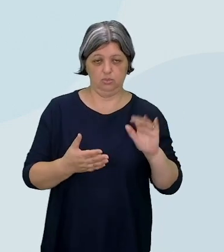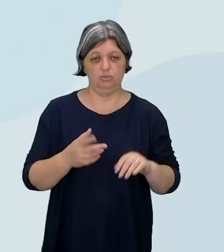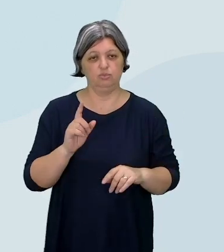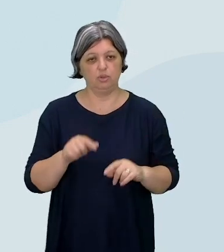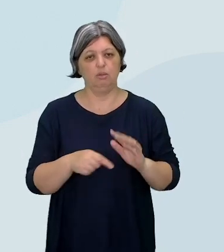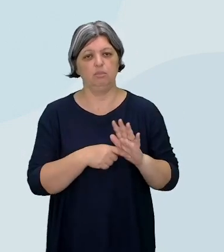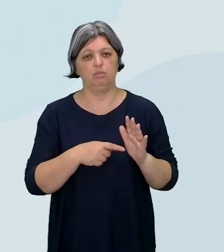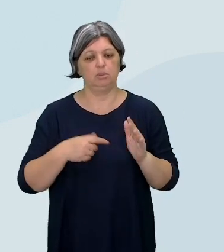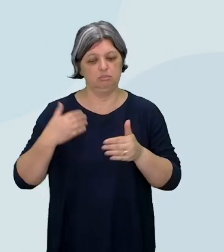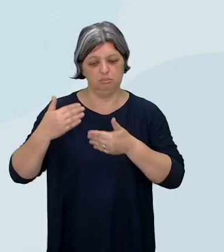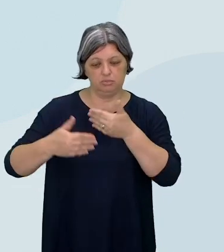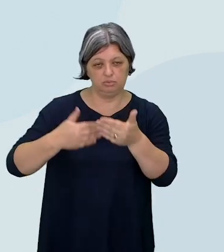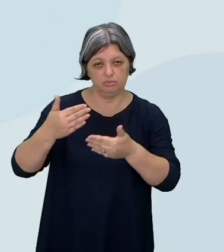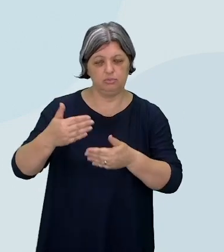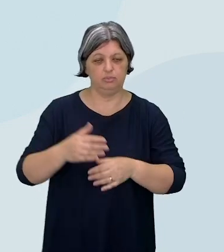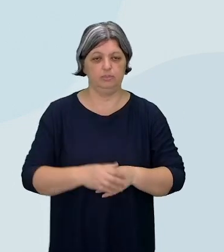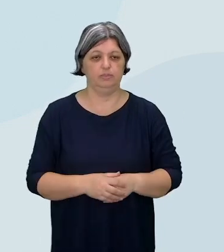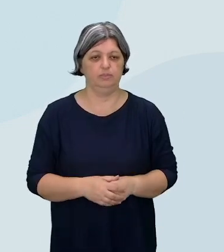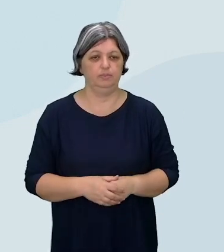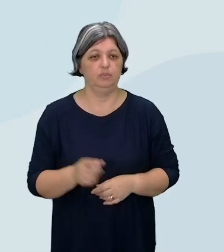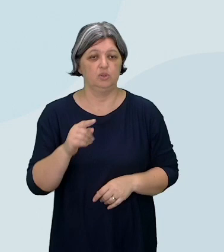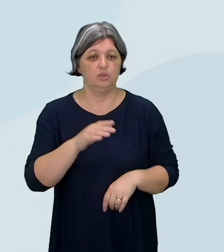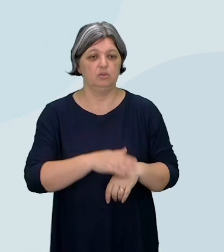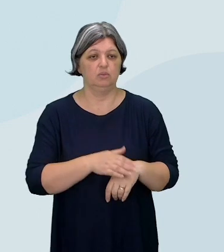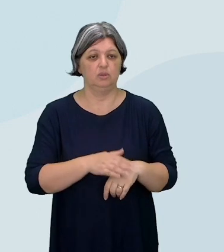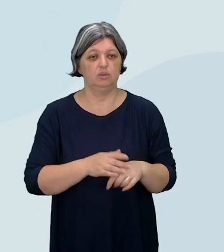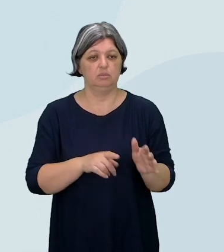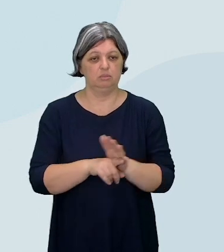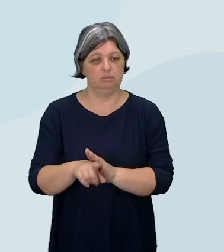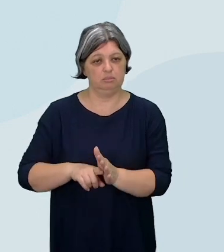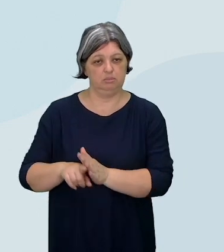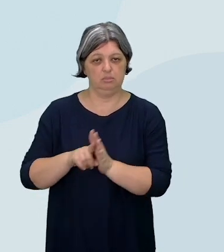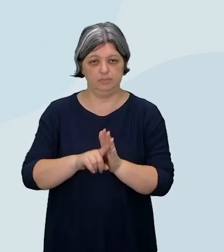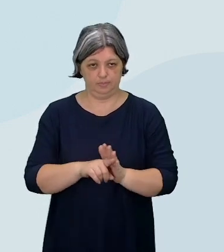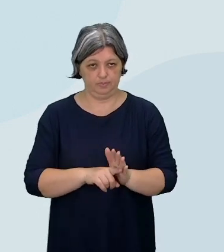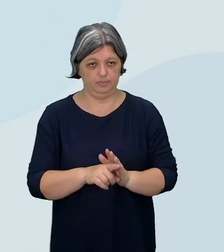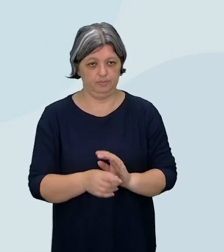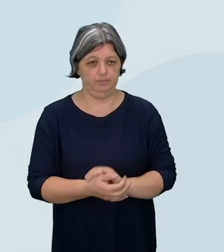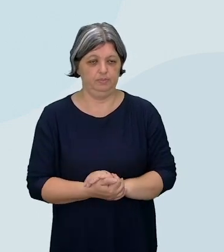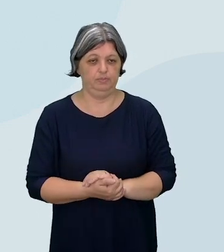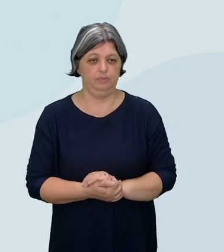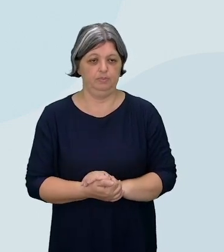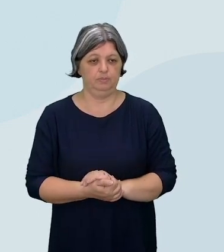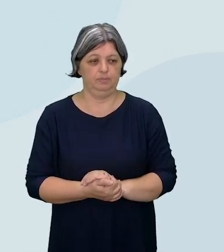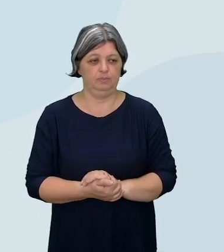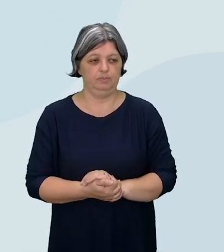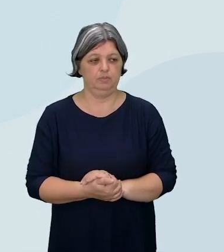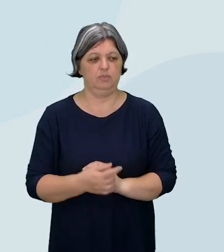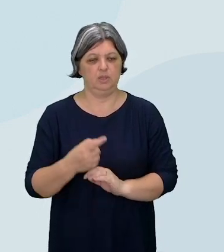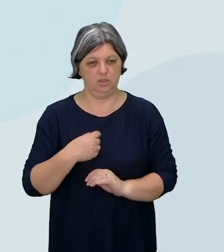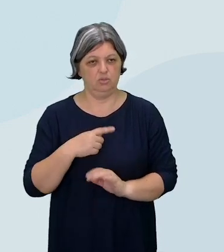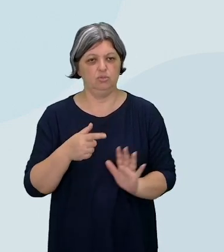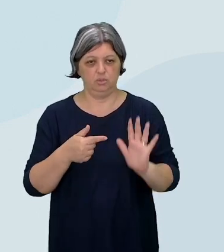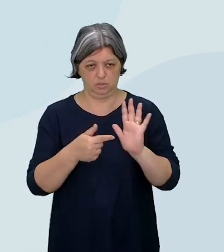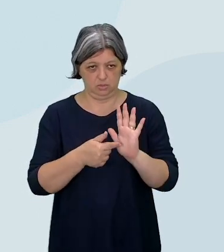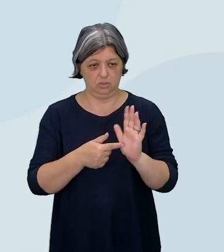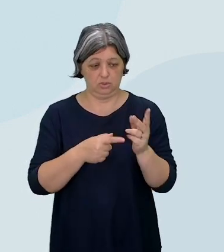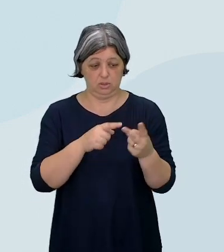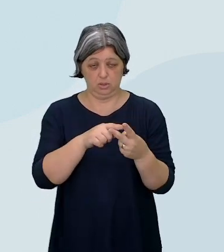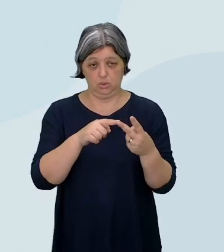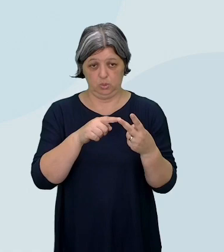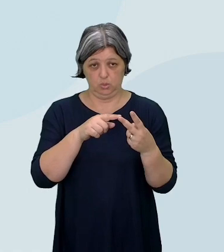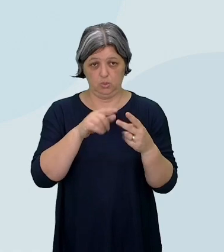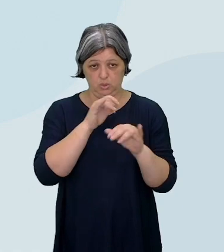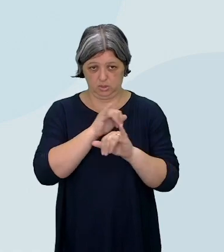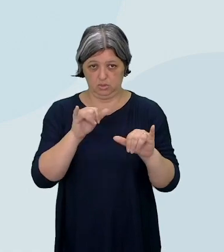nessa crescente, é vocês fazerem um levantamento de pesquisas. E aí, eu já trouxe duas notícias. Eu